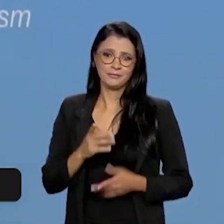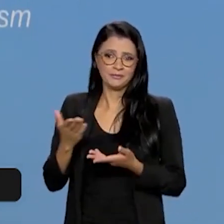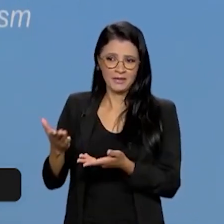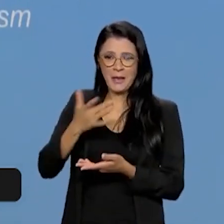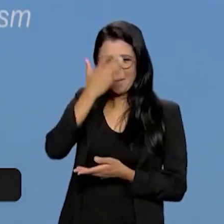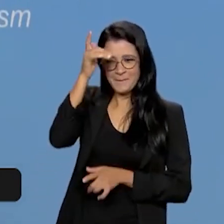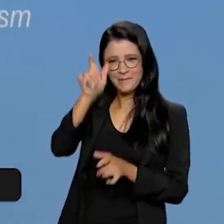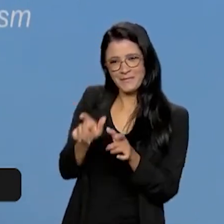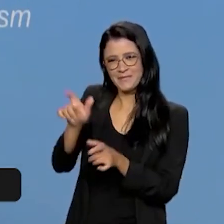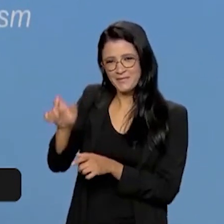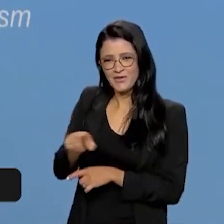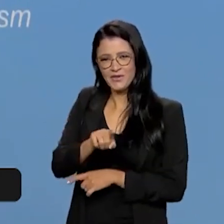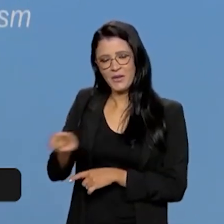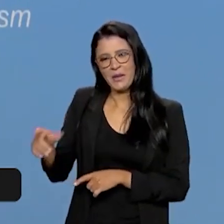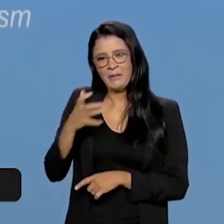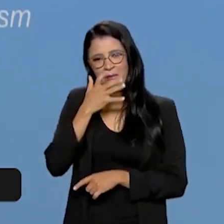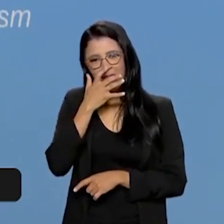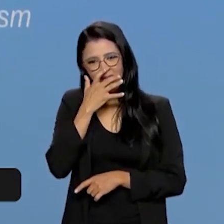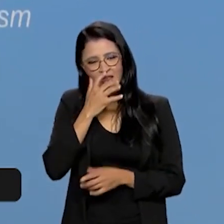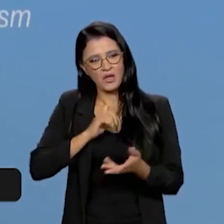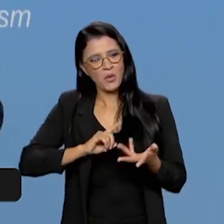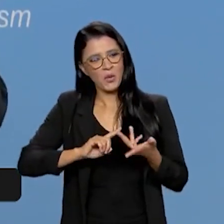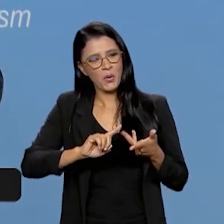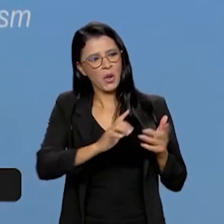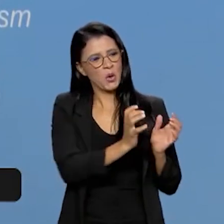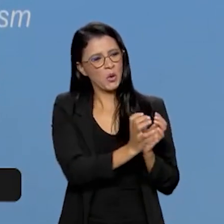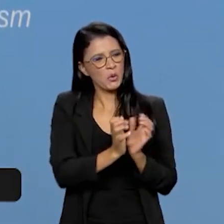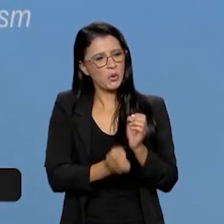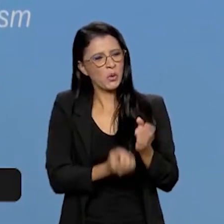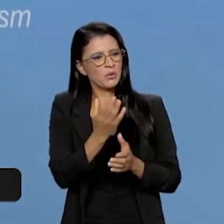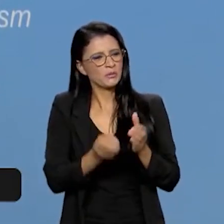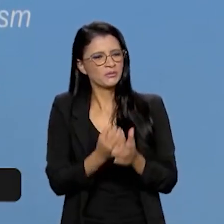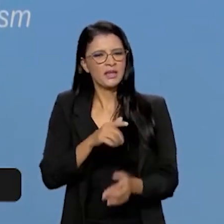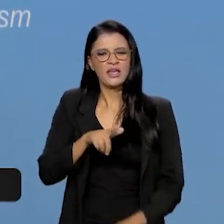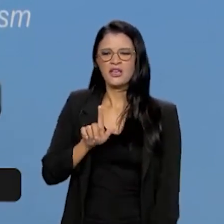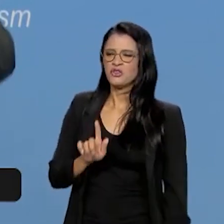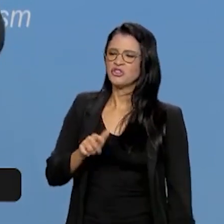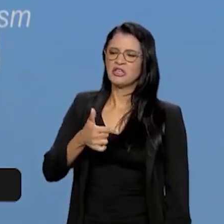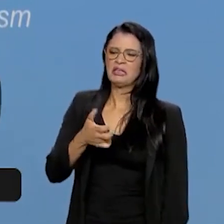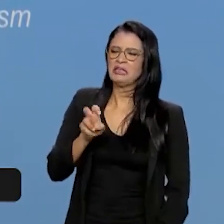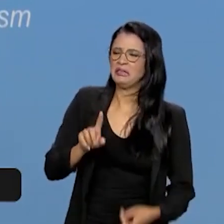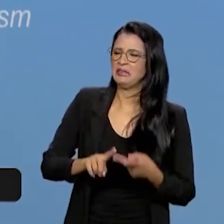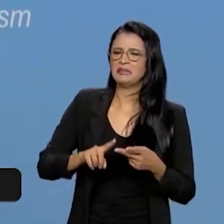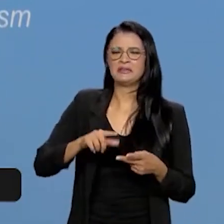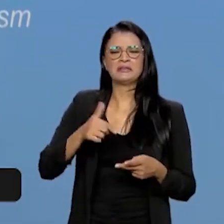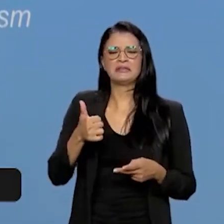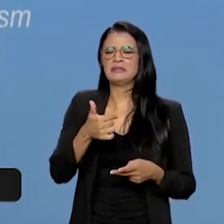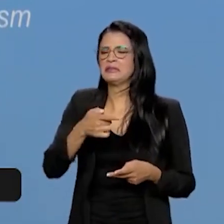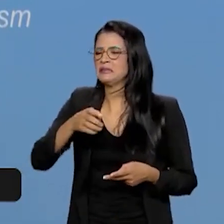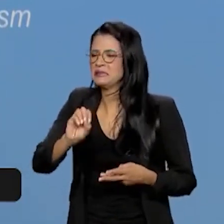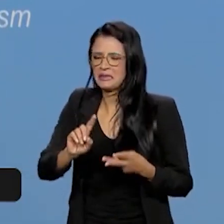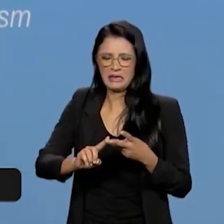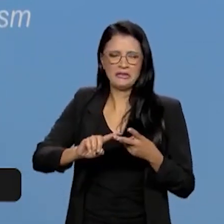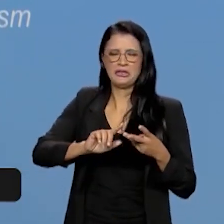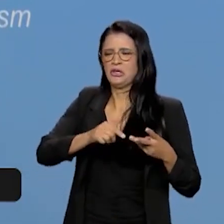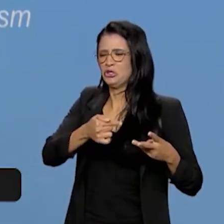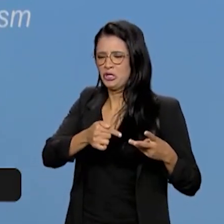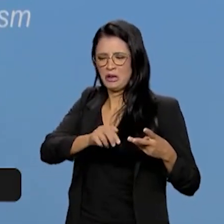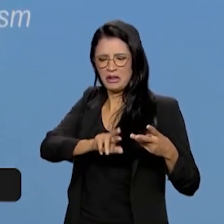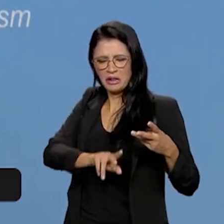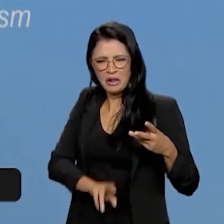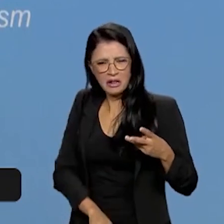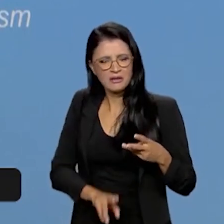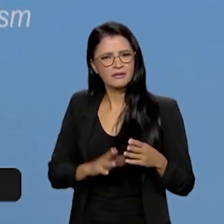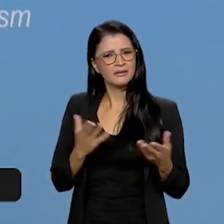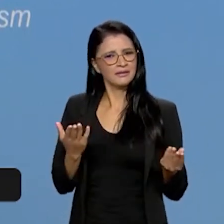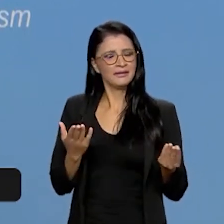pessoas tinham visto tantos outros grupos que foram criados, G15, C77, G não sei das quantas, G, ou seja,